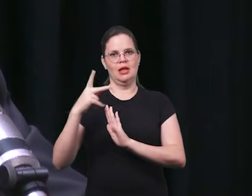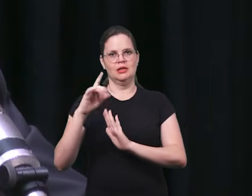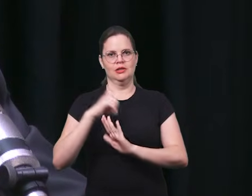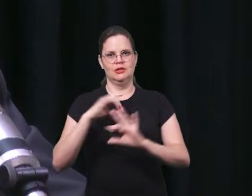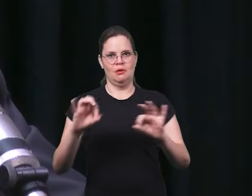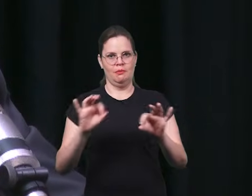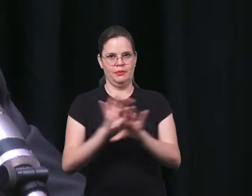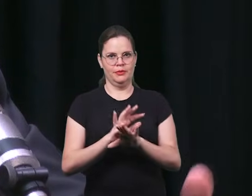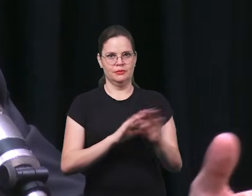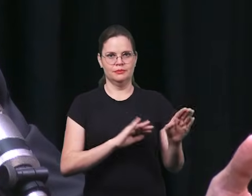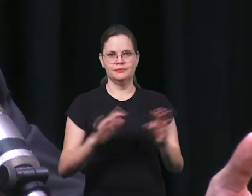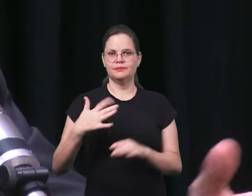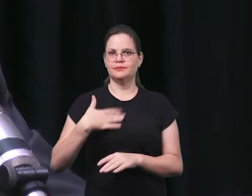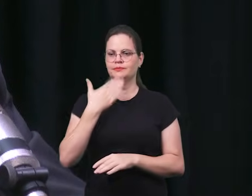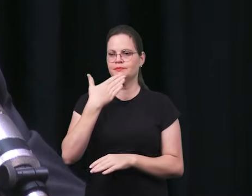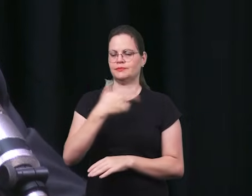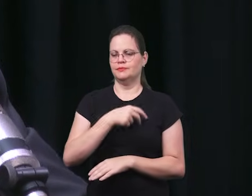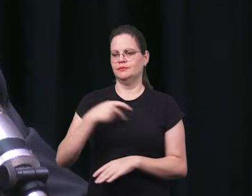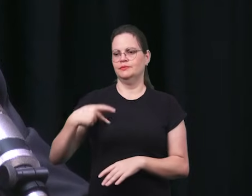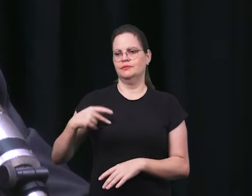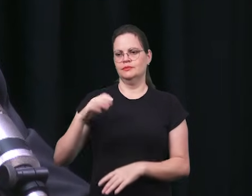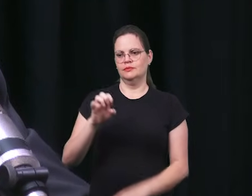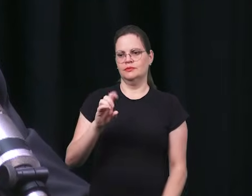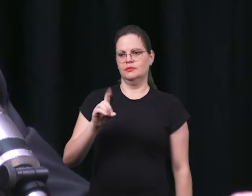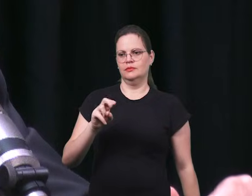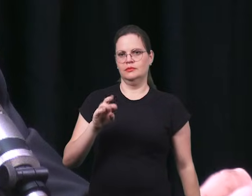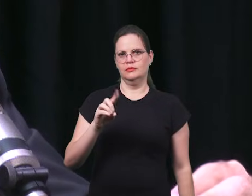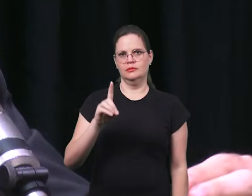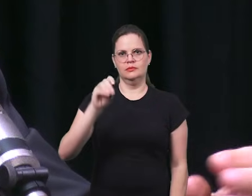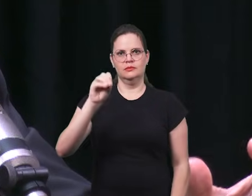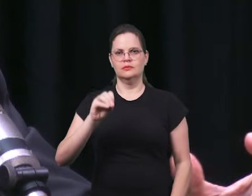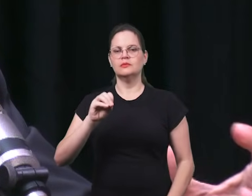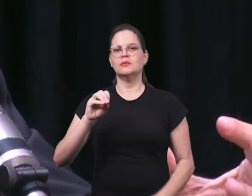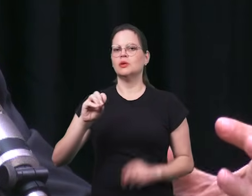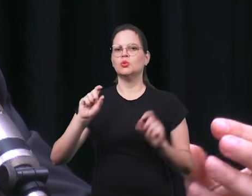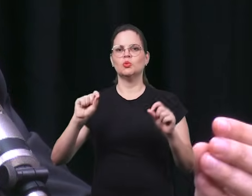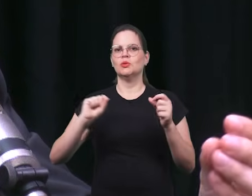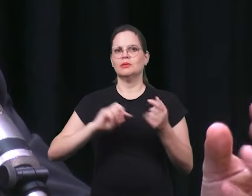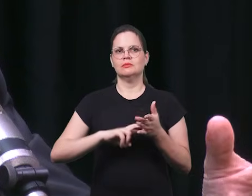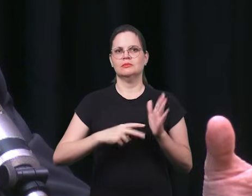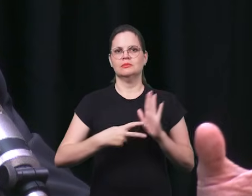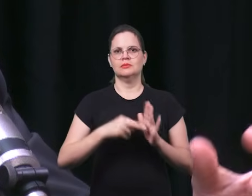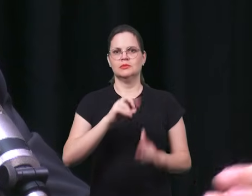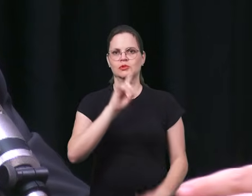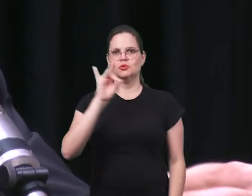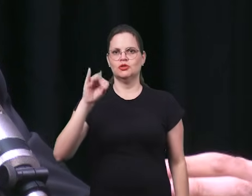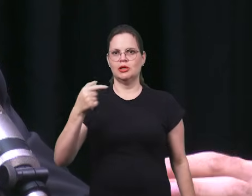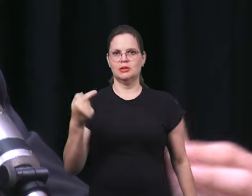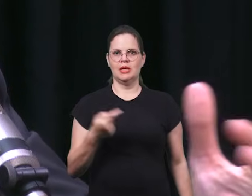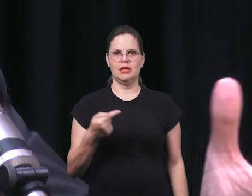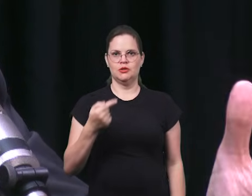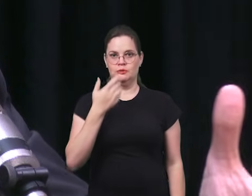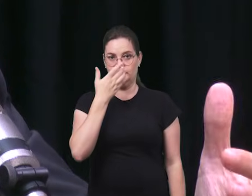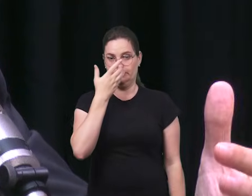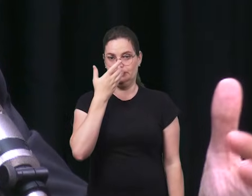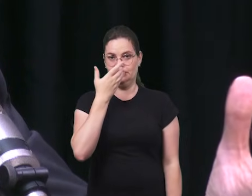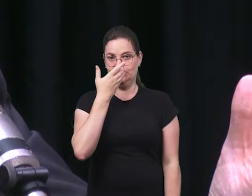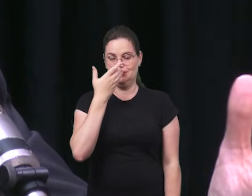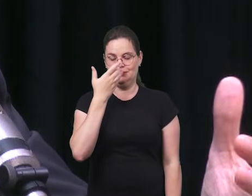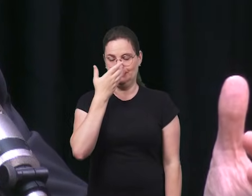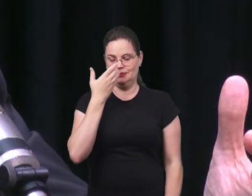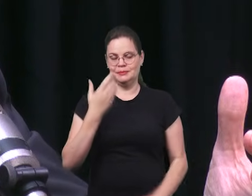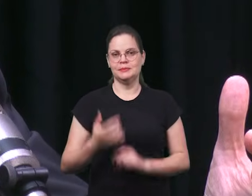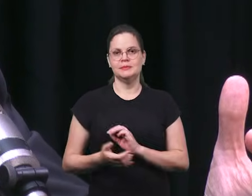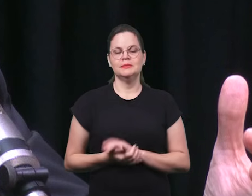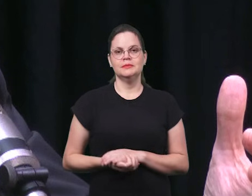aí eu vou pedir para que o pastor Eduardo Rosetti fale um pouquinho o que representa, né, esse dia 7º na